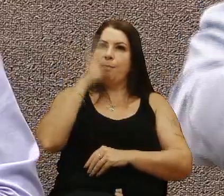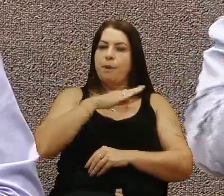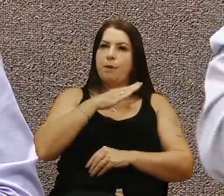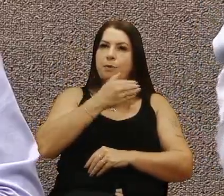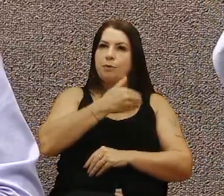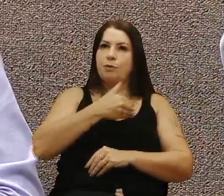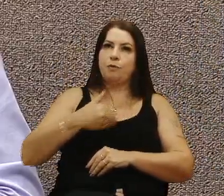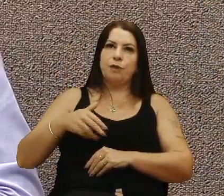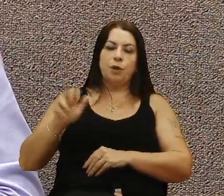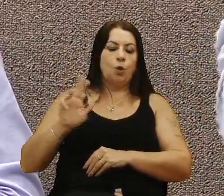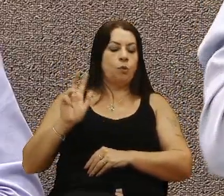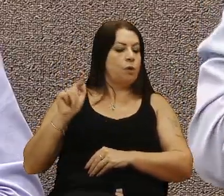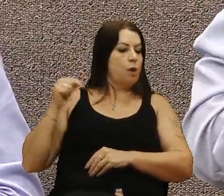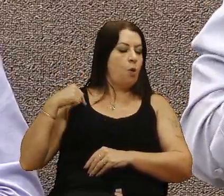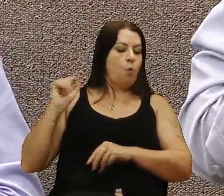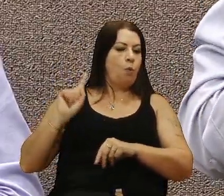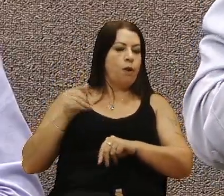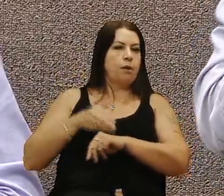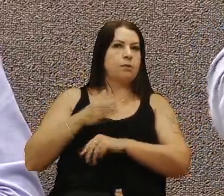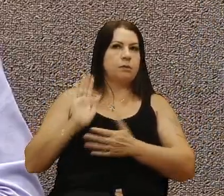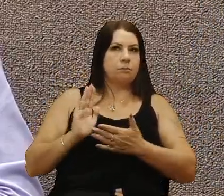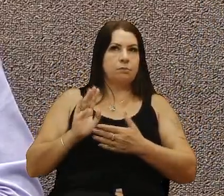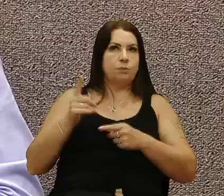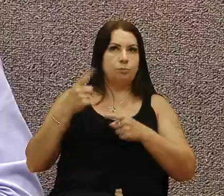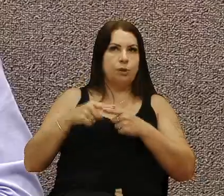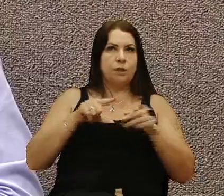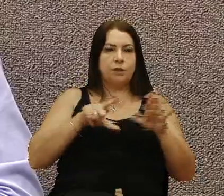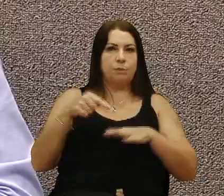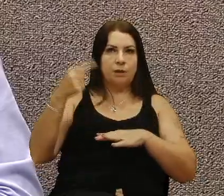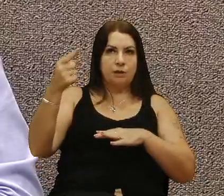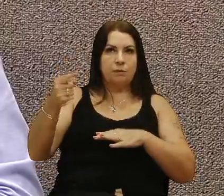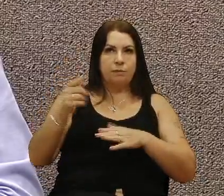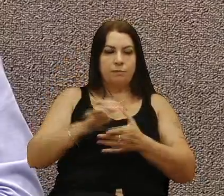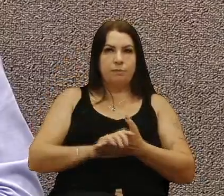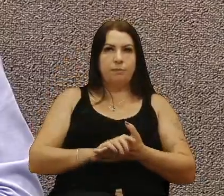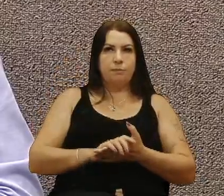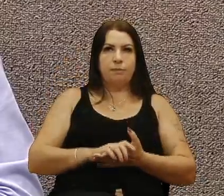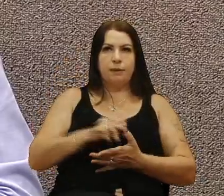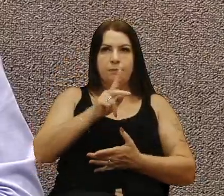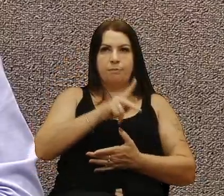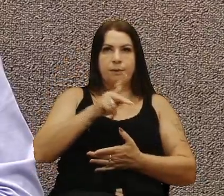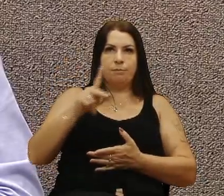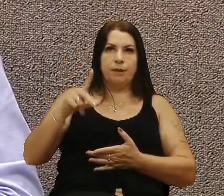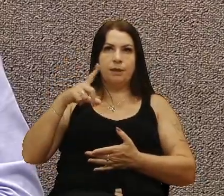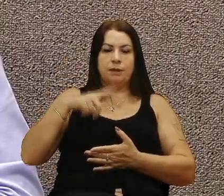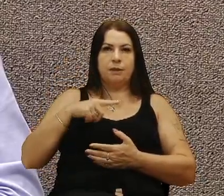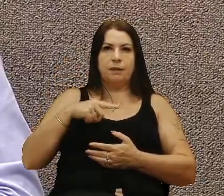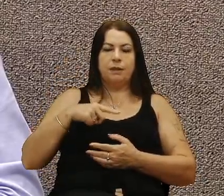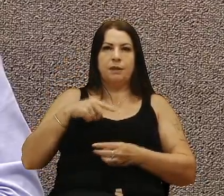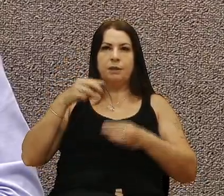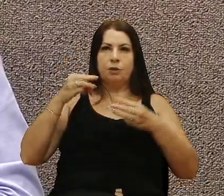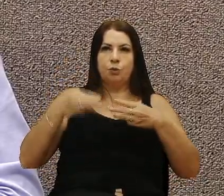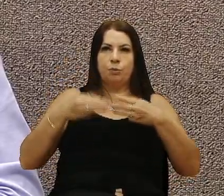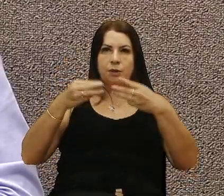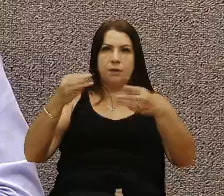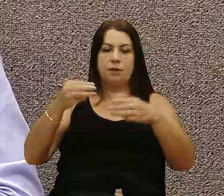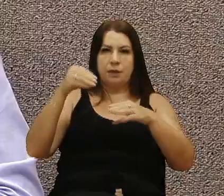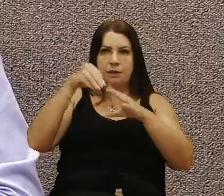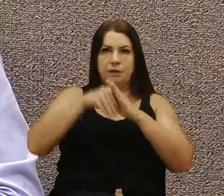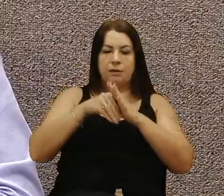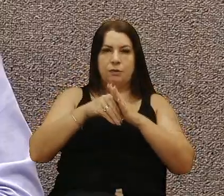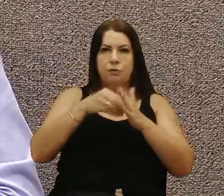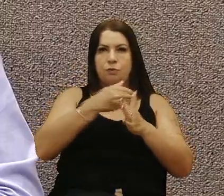Lula, nem entrem, porque a semana que vem o PP tem o ministério no governo